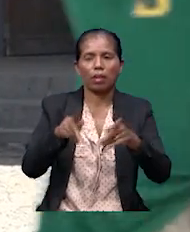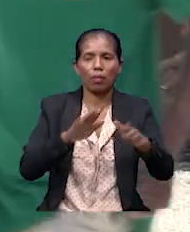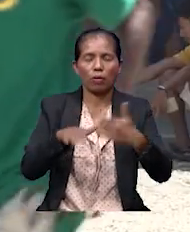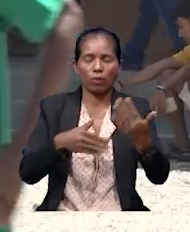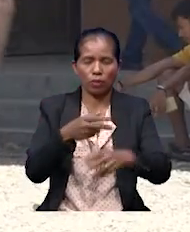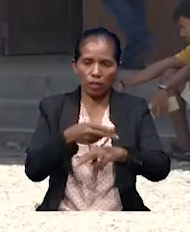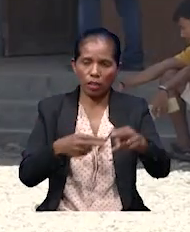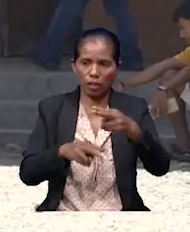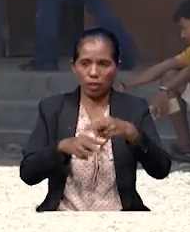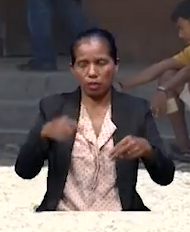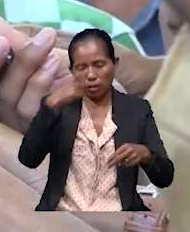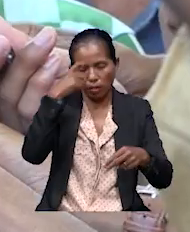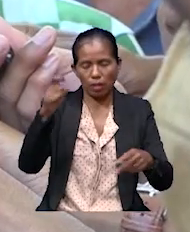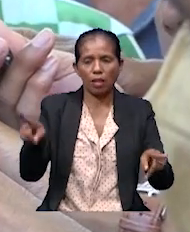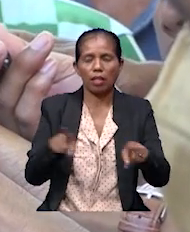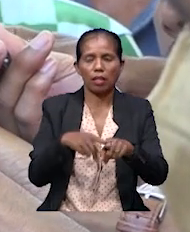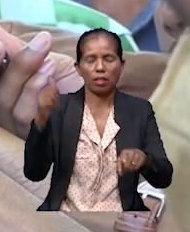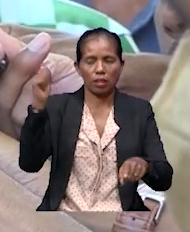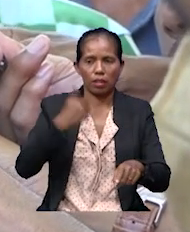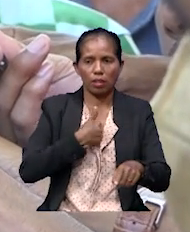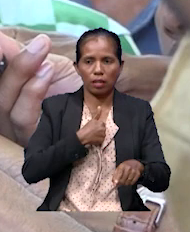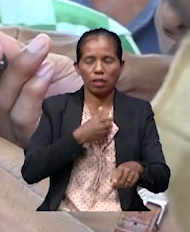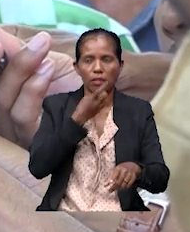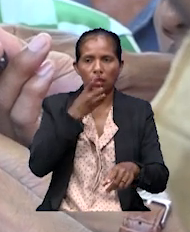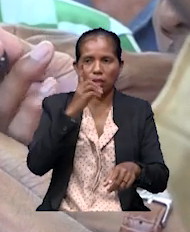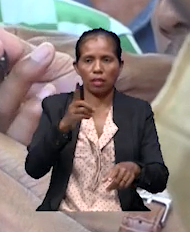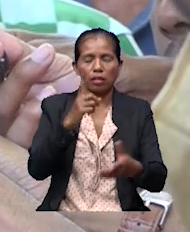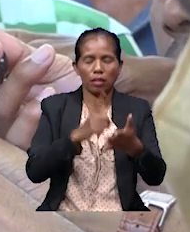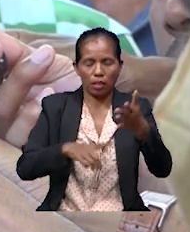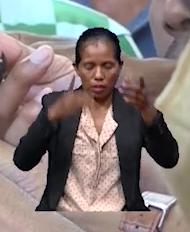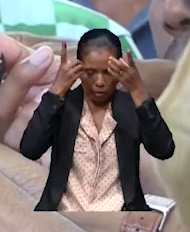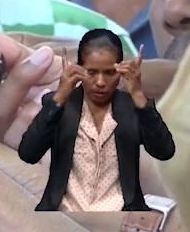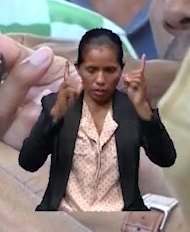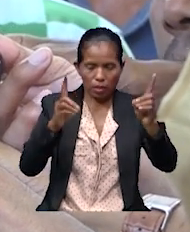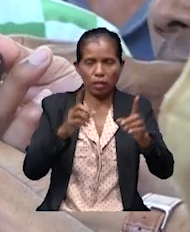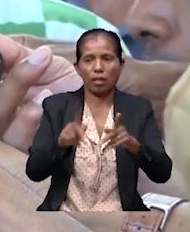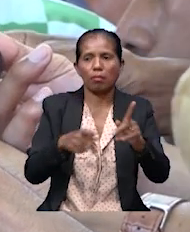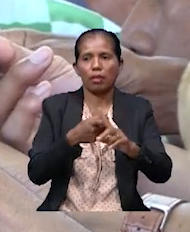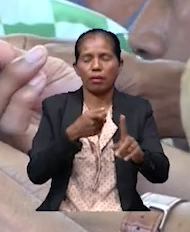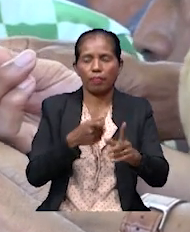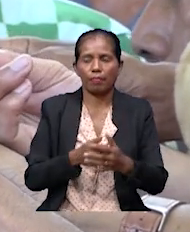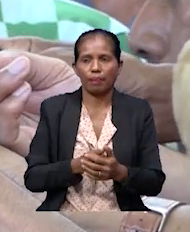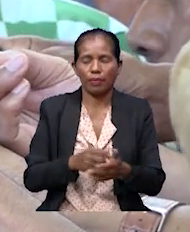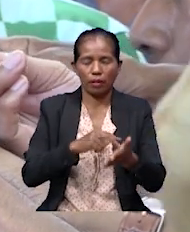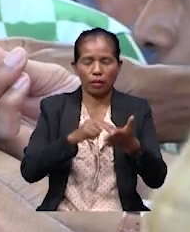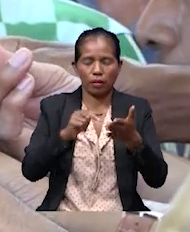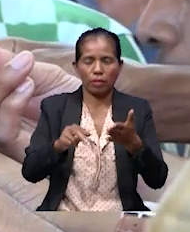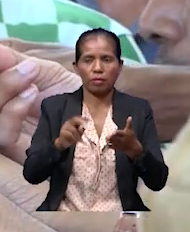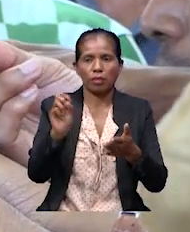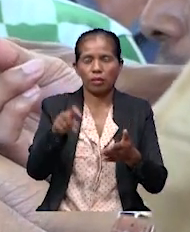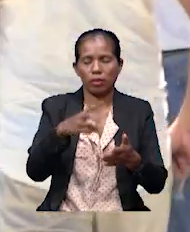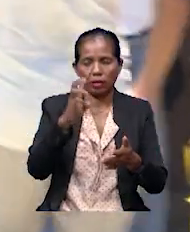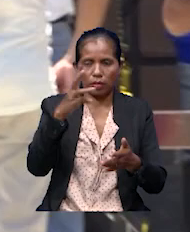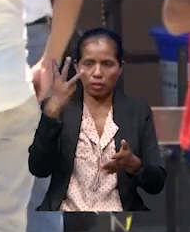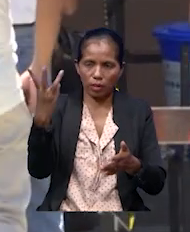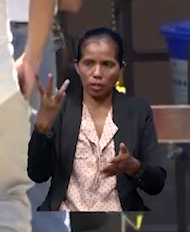tamba ne hane san candidatura labele declara saida mak decisão povo nian. Tuir kandidatu ho numero sorteio sanu racing neng